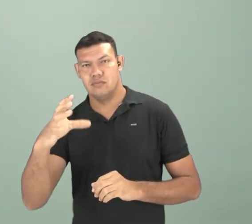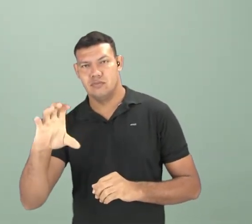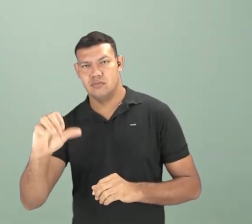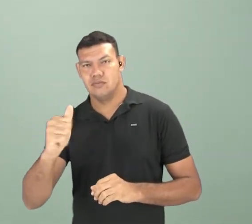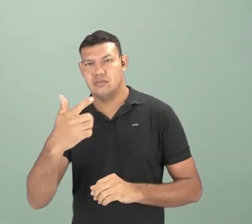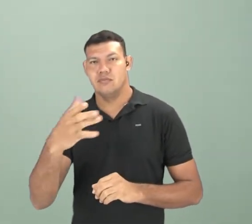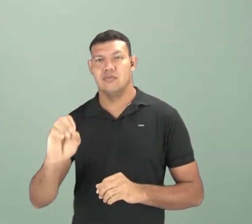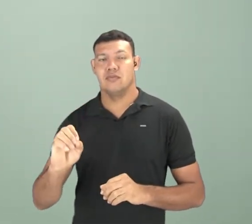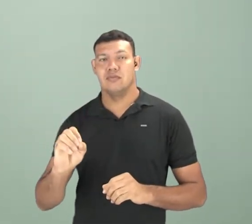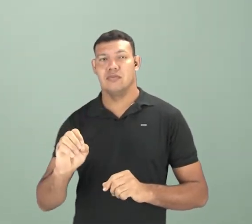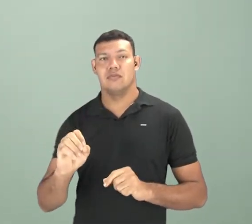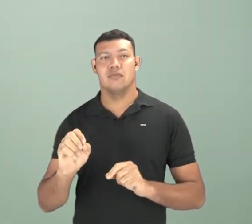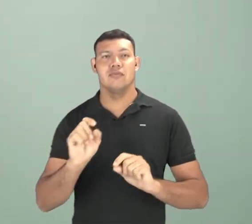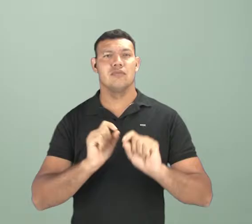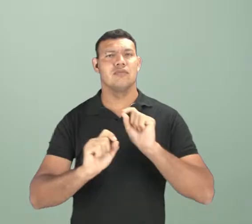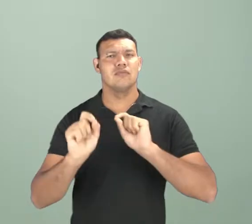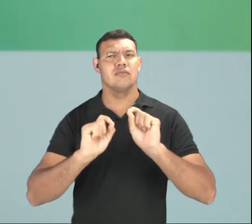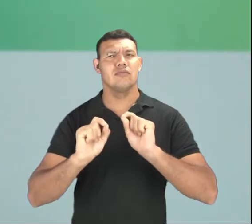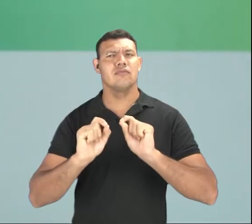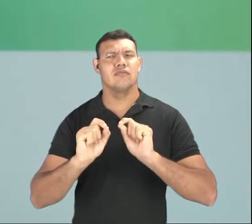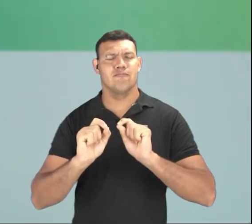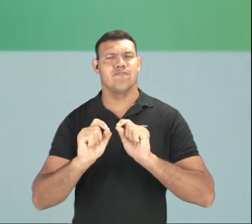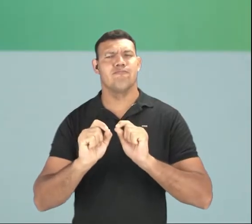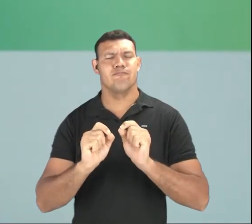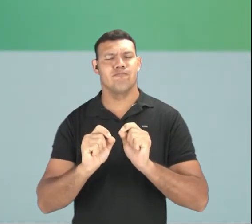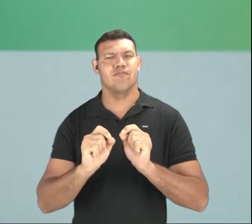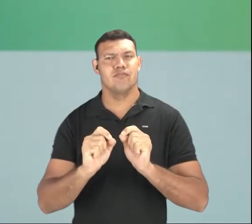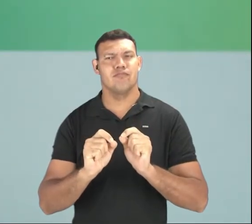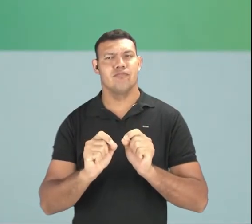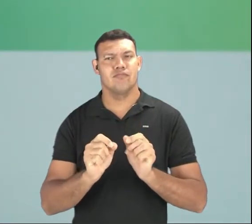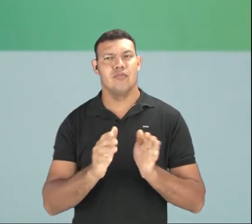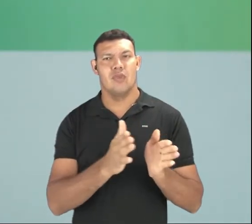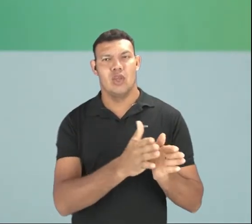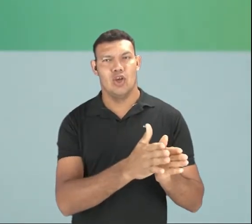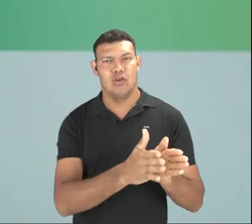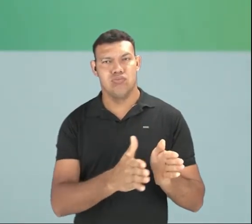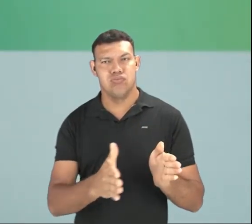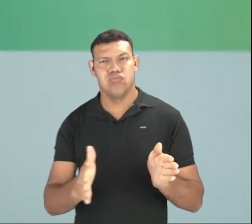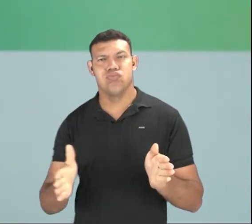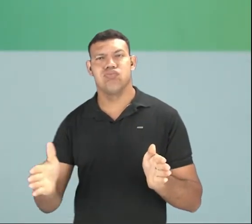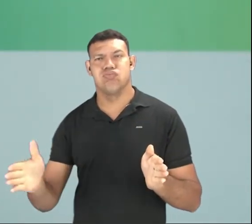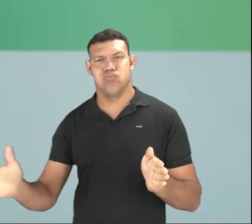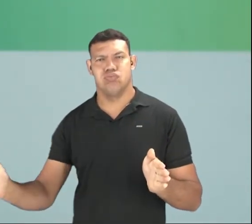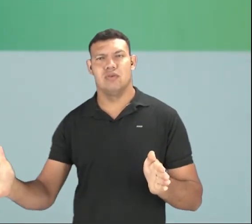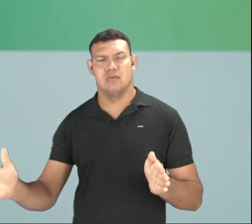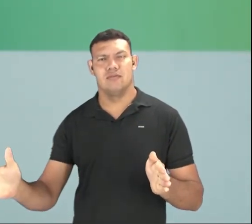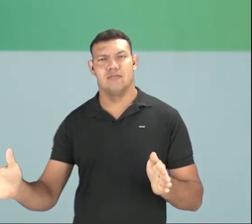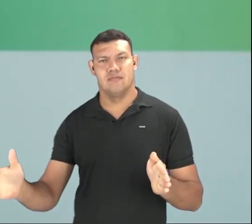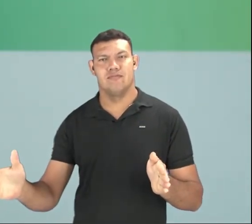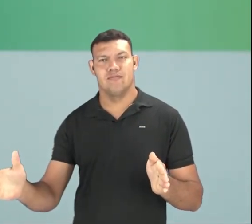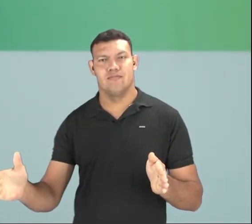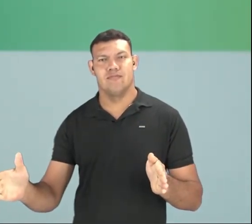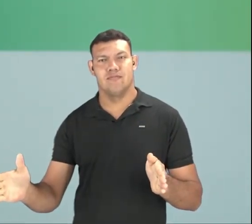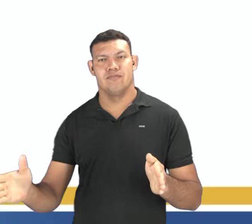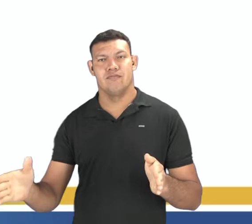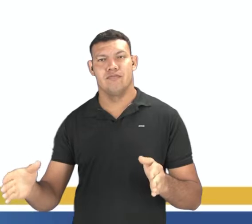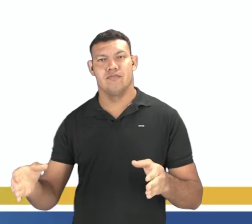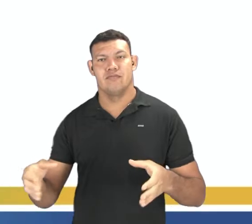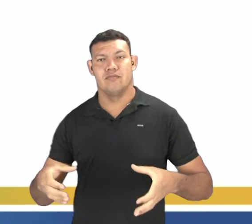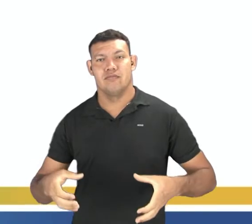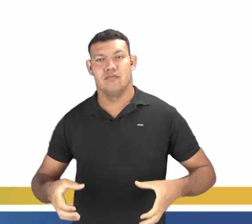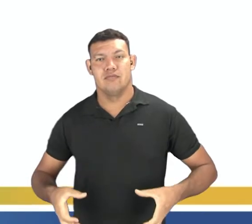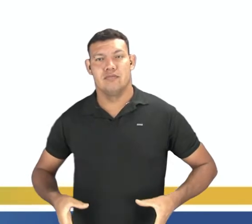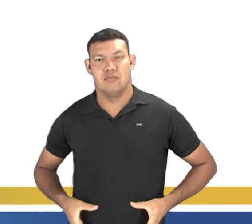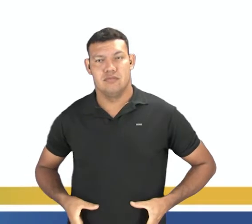estudado. Então, a fertilização, ele é o processo pelo qual os gametas masculino e feminino